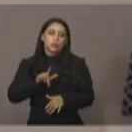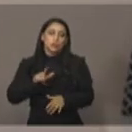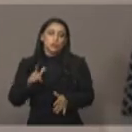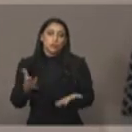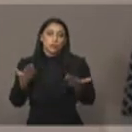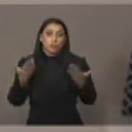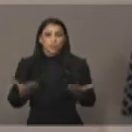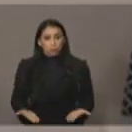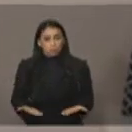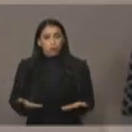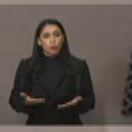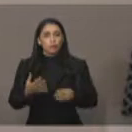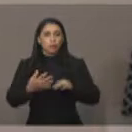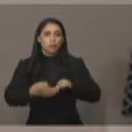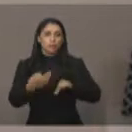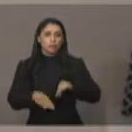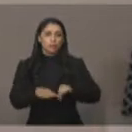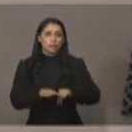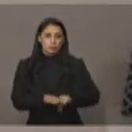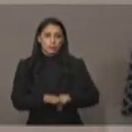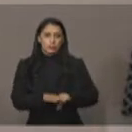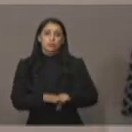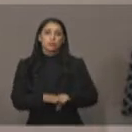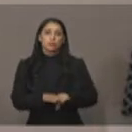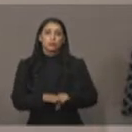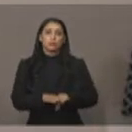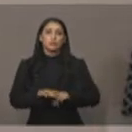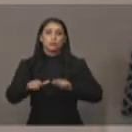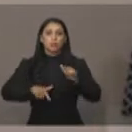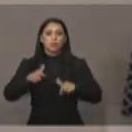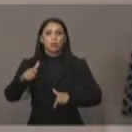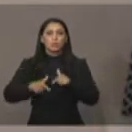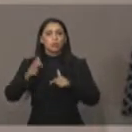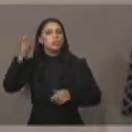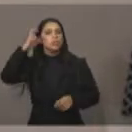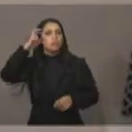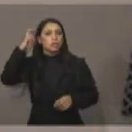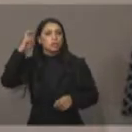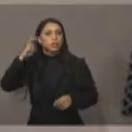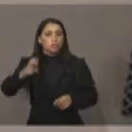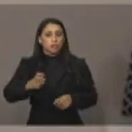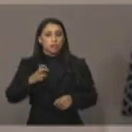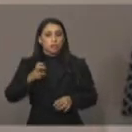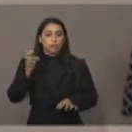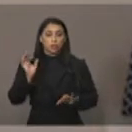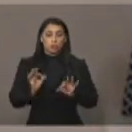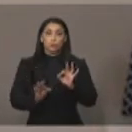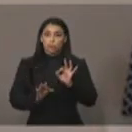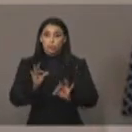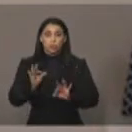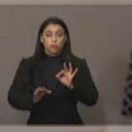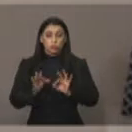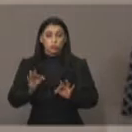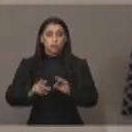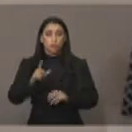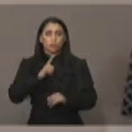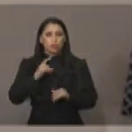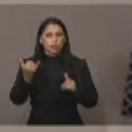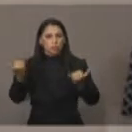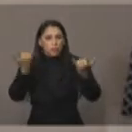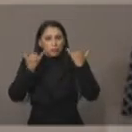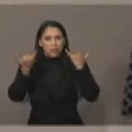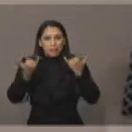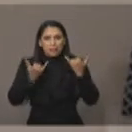pois, excelências, que sobre as atividades de inteligência, o ordenamento jurídico tem uma mensagem comum, pois tanto as leis quanto os